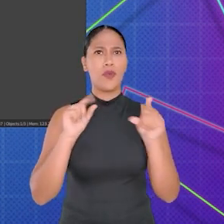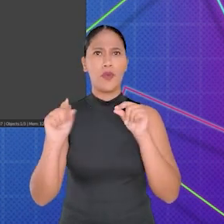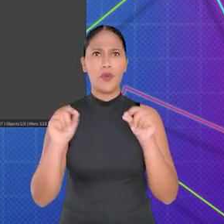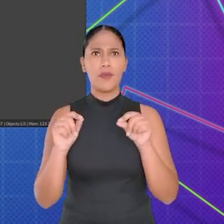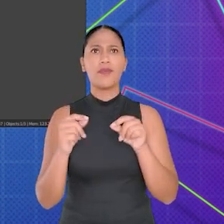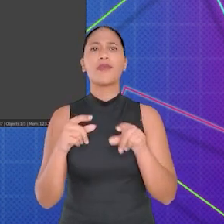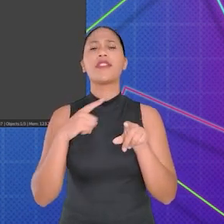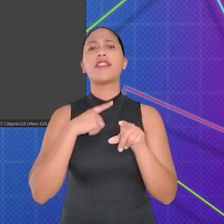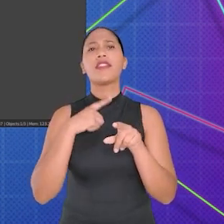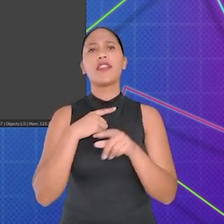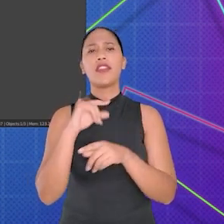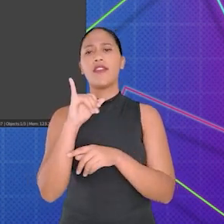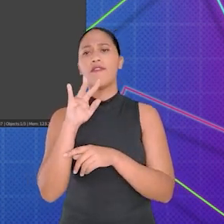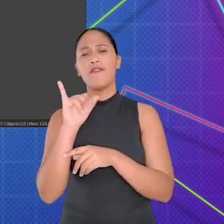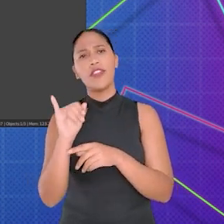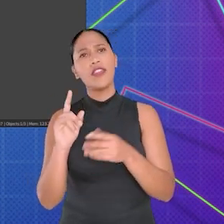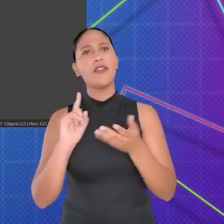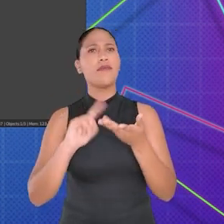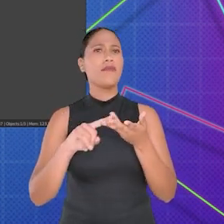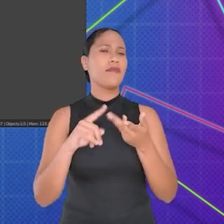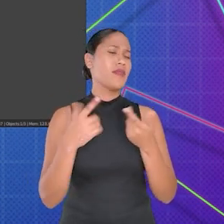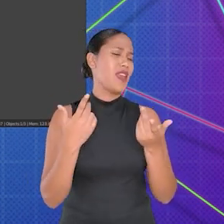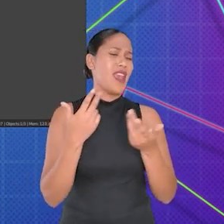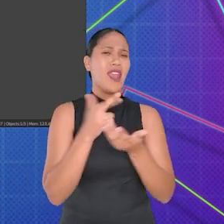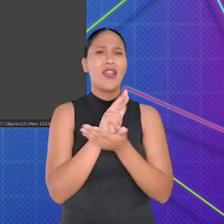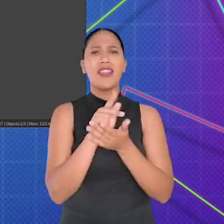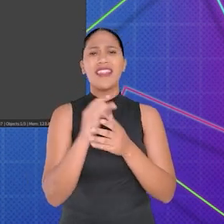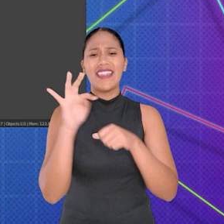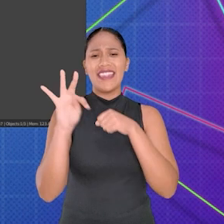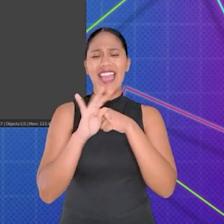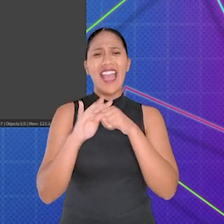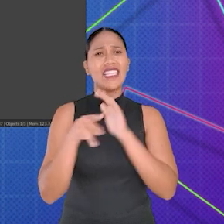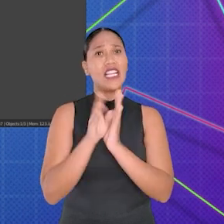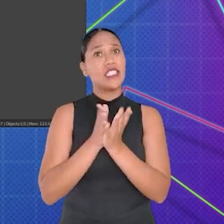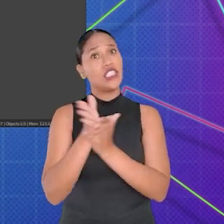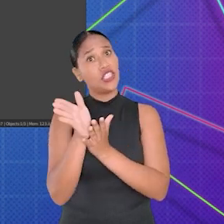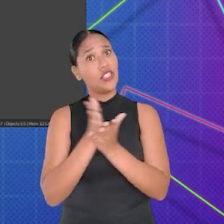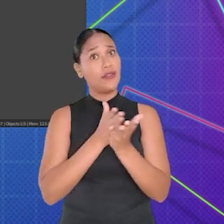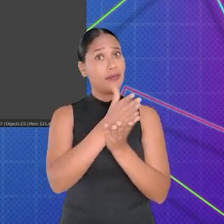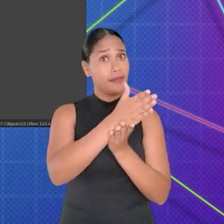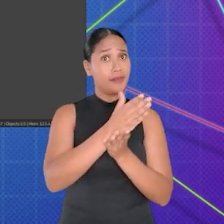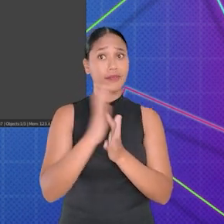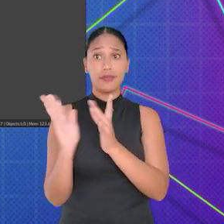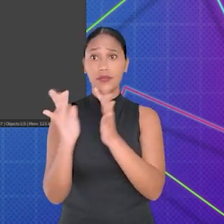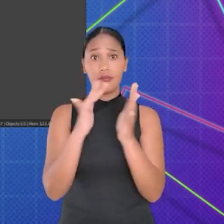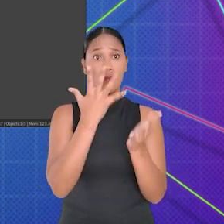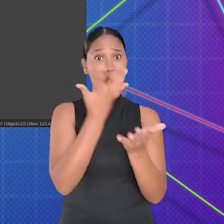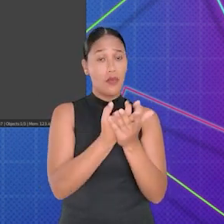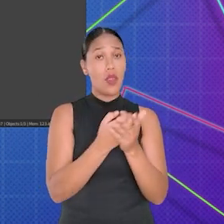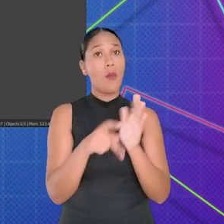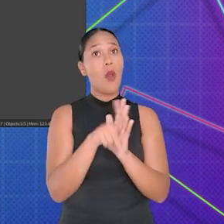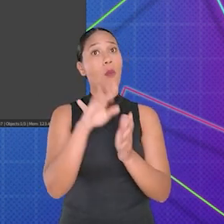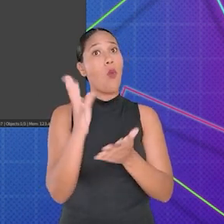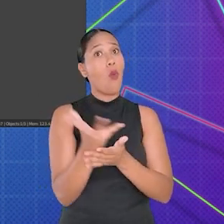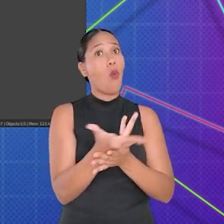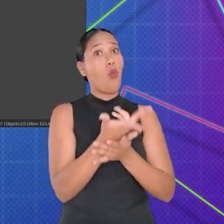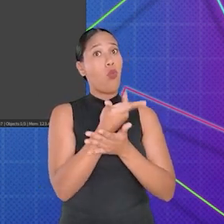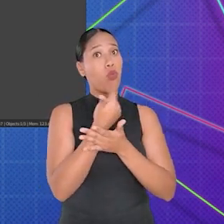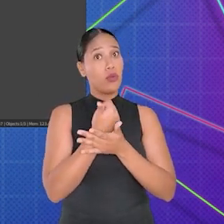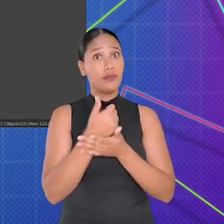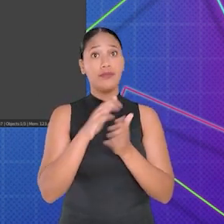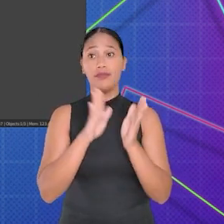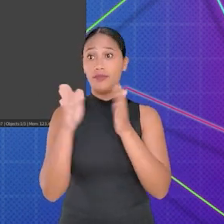Eevee, que usam técnicas de renderização diferentes para produzir imagens de alta qualidade. O Cycles é um mecanismo de